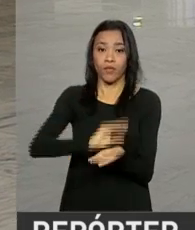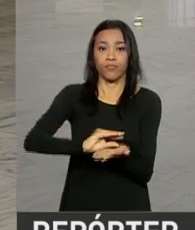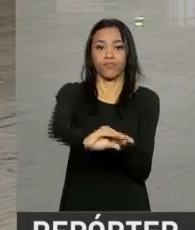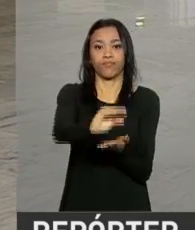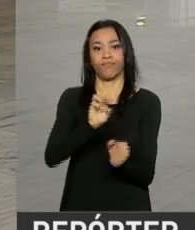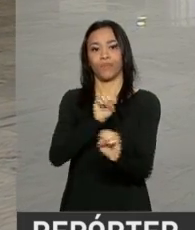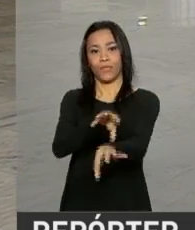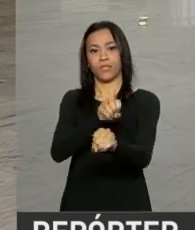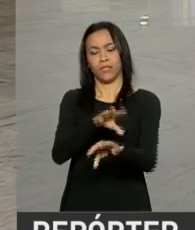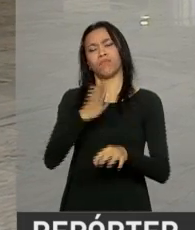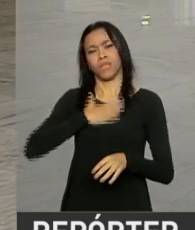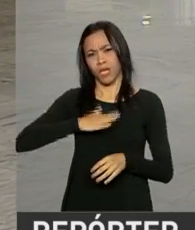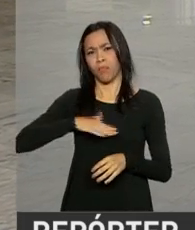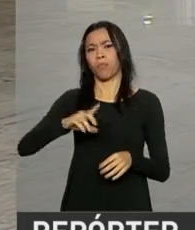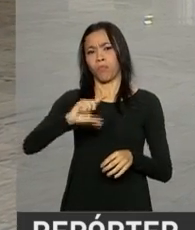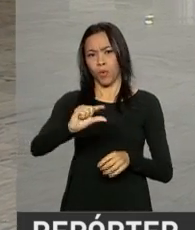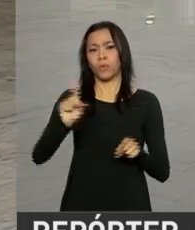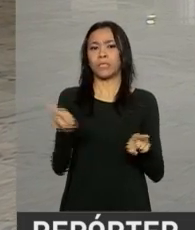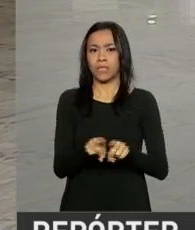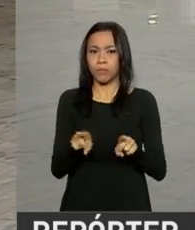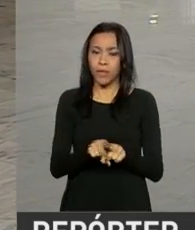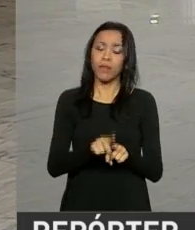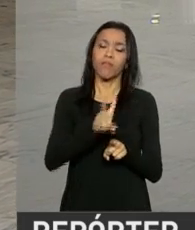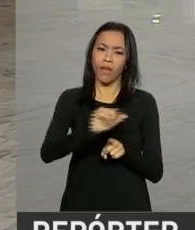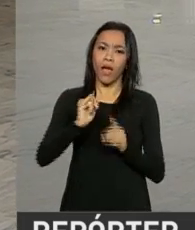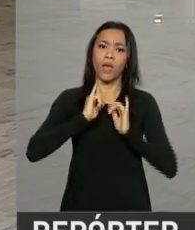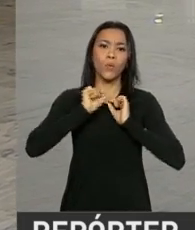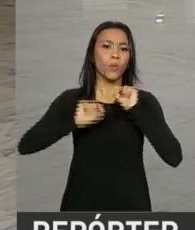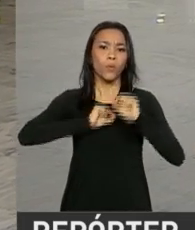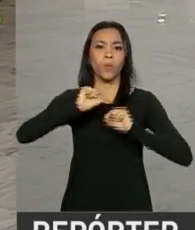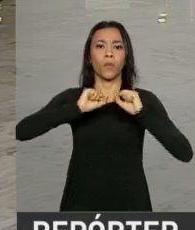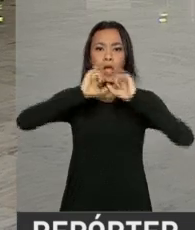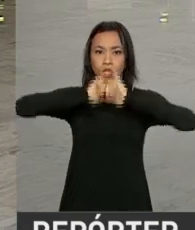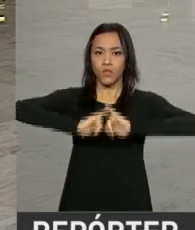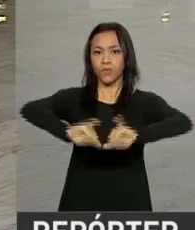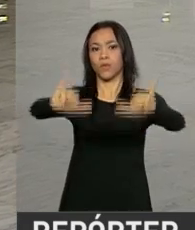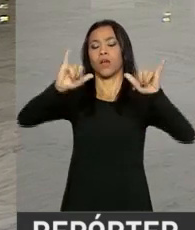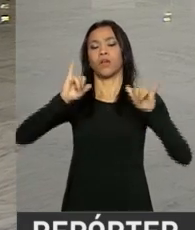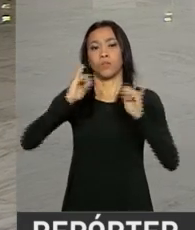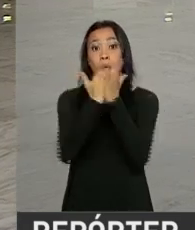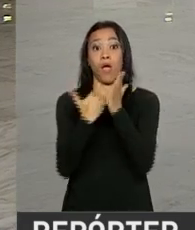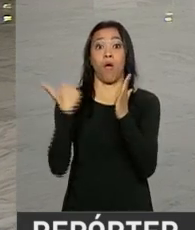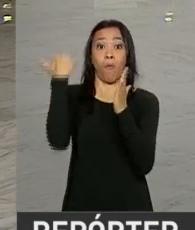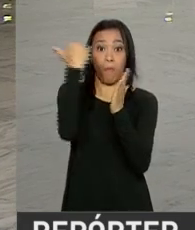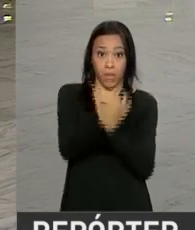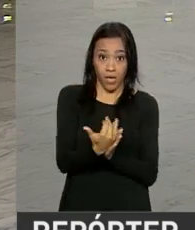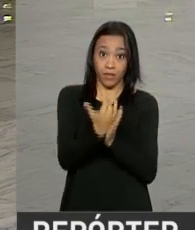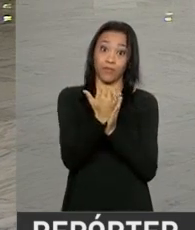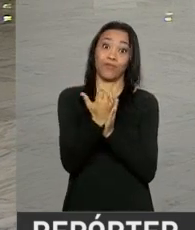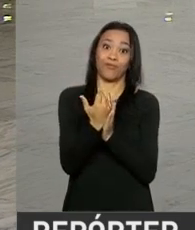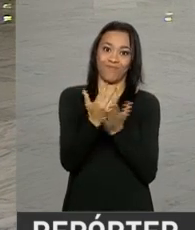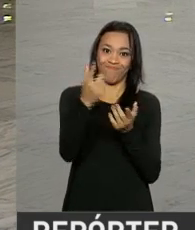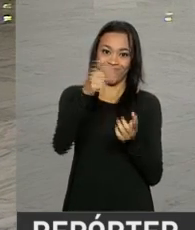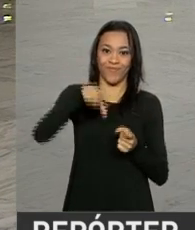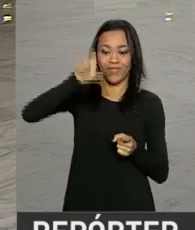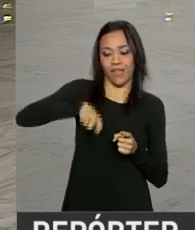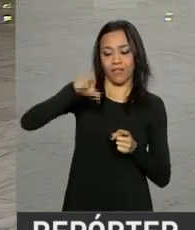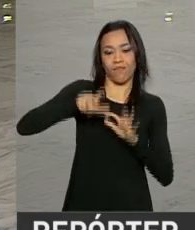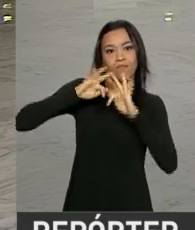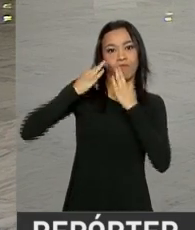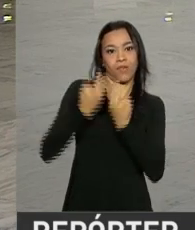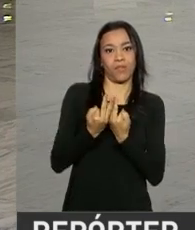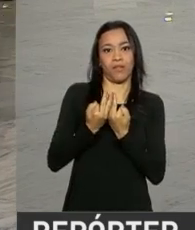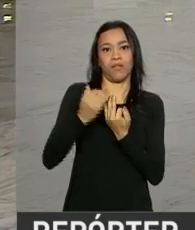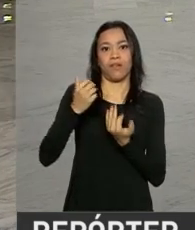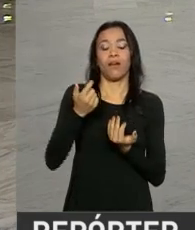cerimônia também, daqui a pouco, aqui no Palácio do Planalto, deve ser anunciado aí um aumento no programa Bolsa Família. A expectativa é que seja